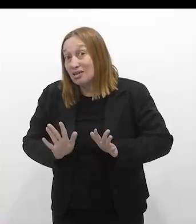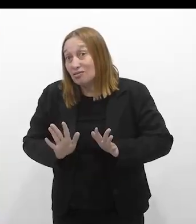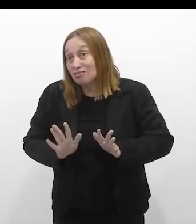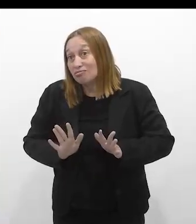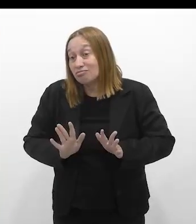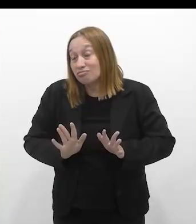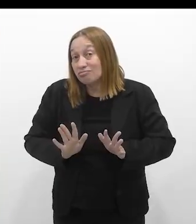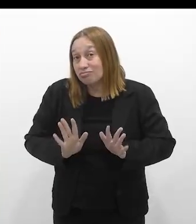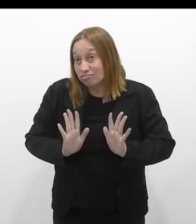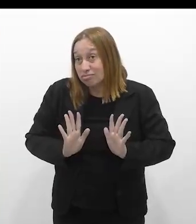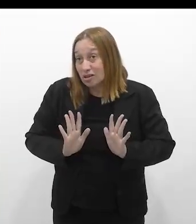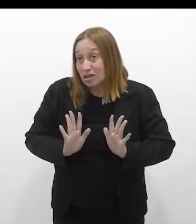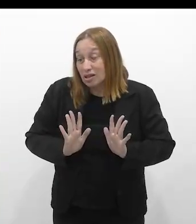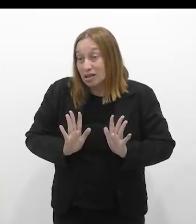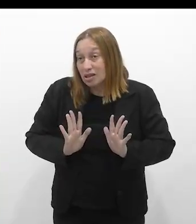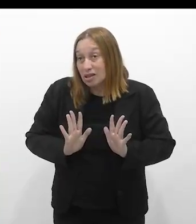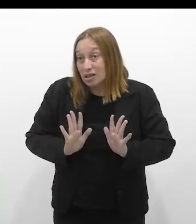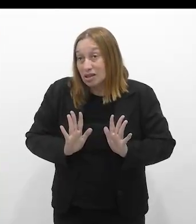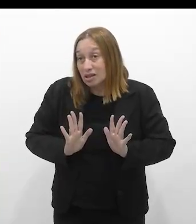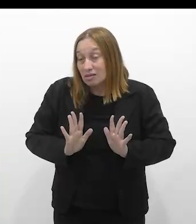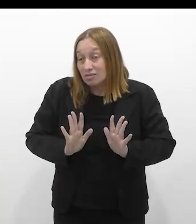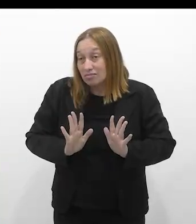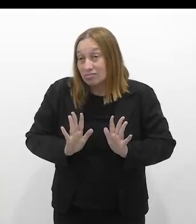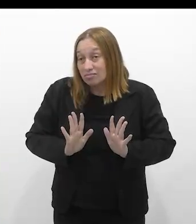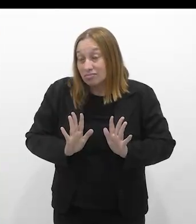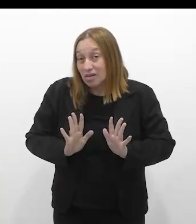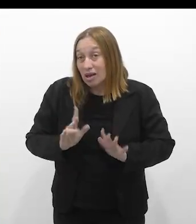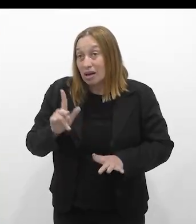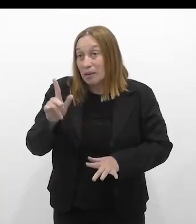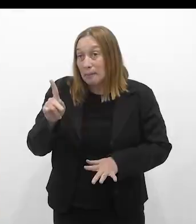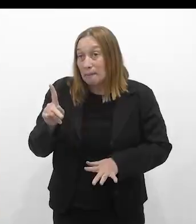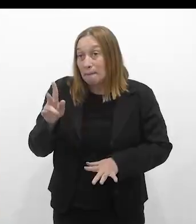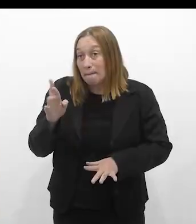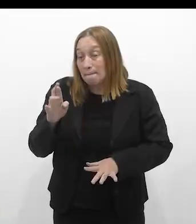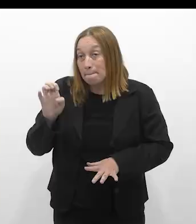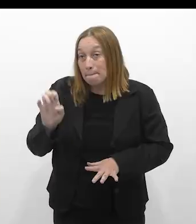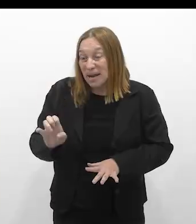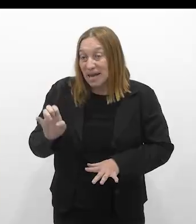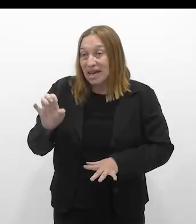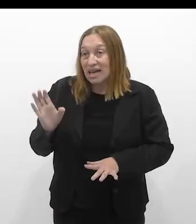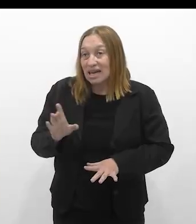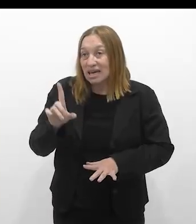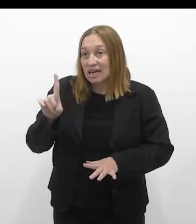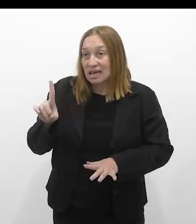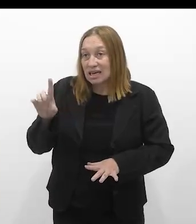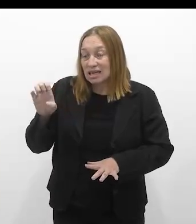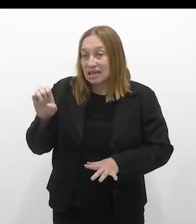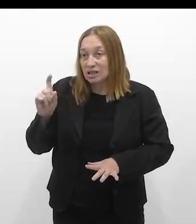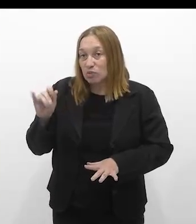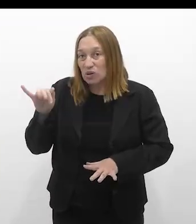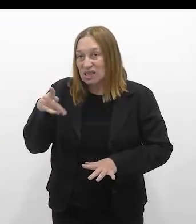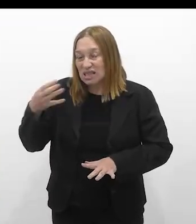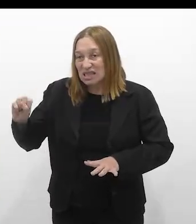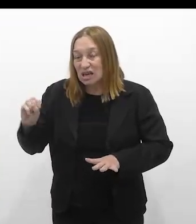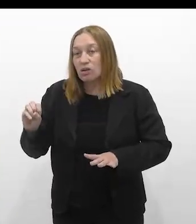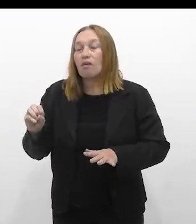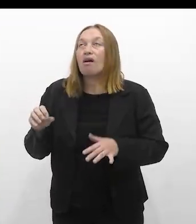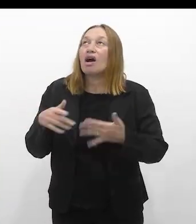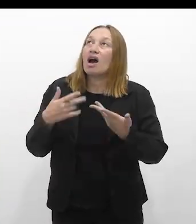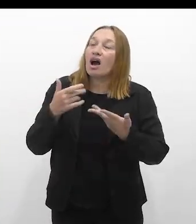ela foi imposta a ela uma predisposição. Hoje em dia, a mulher é muito exposta a